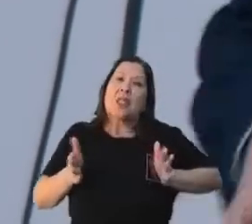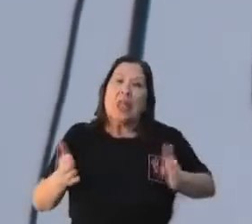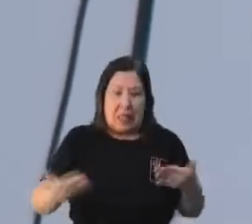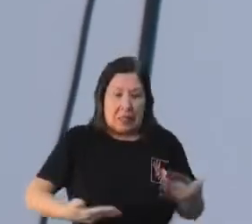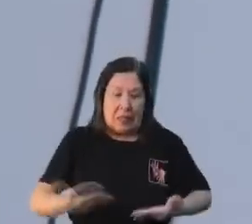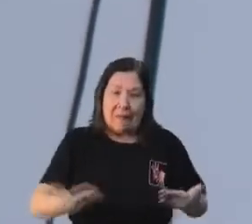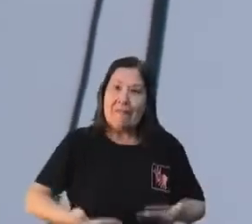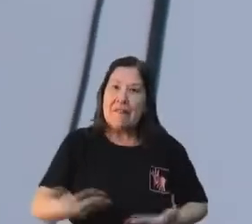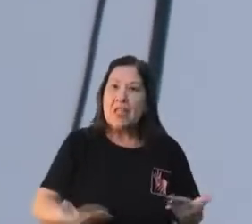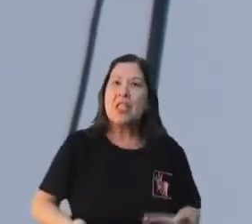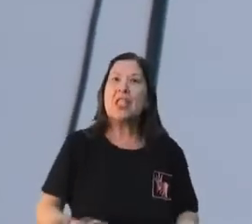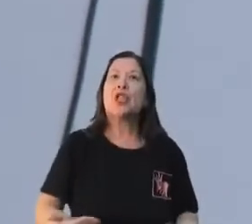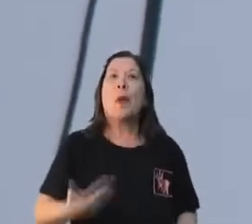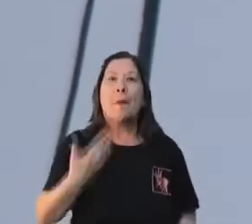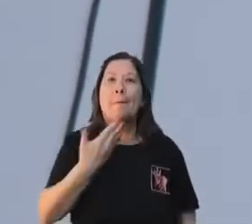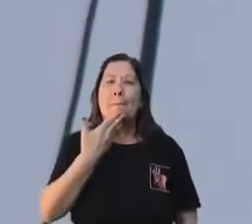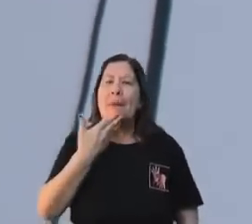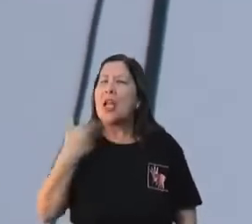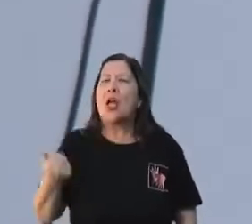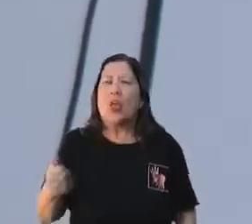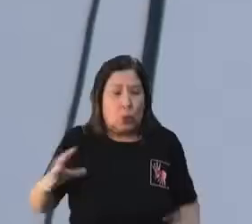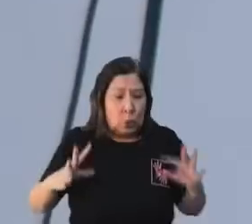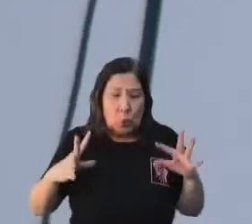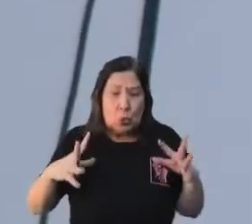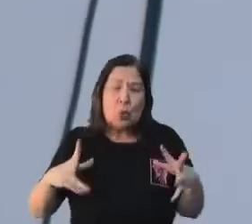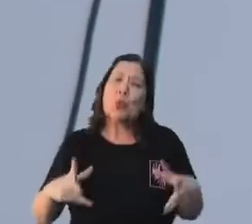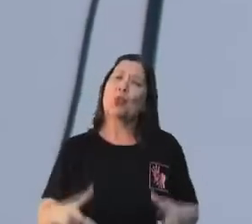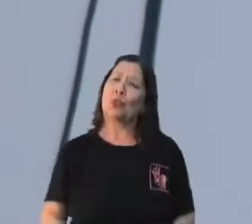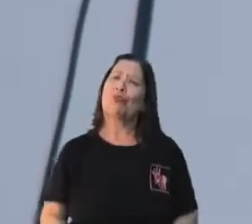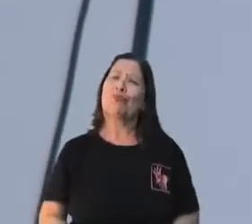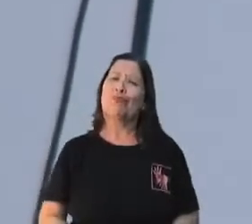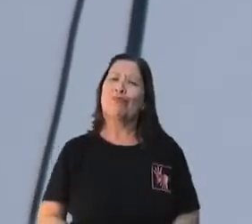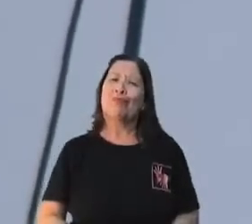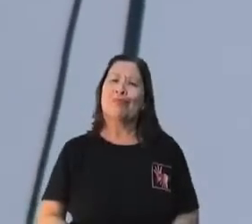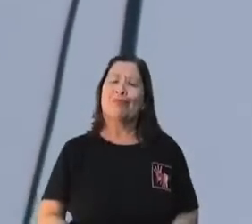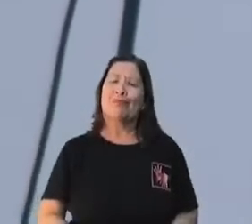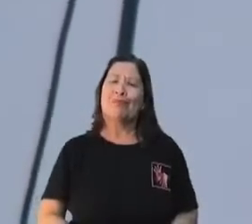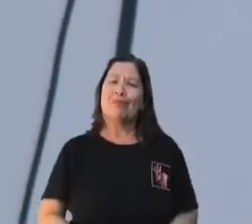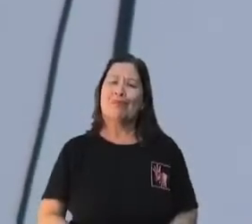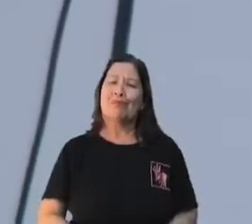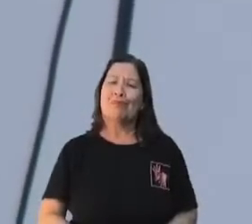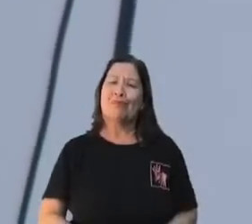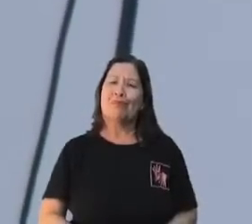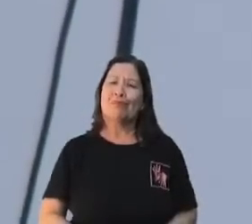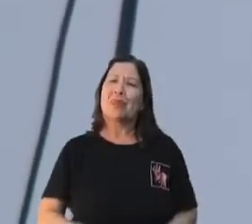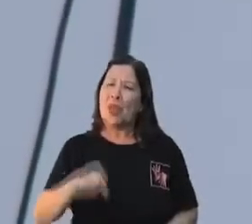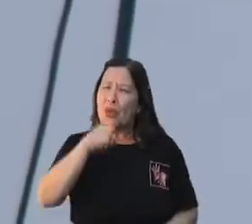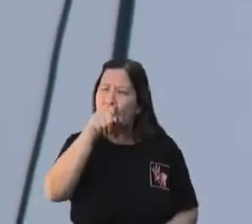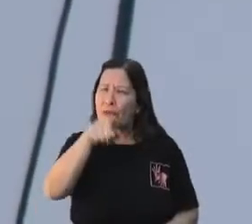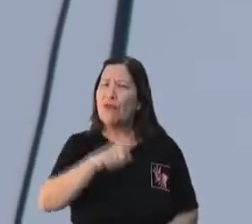Você tem consagrado tudo? Você tem consagrado o seu melhor para Jesus?